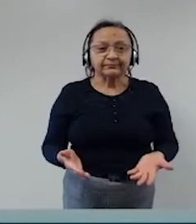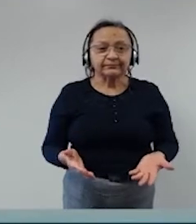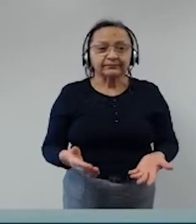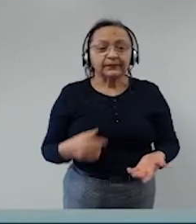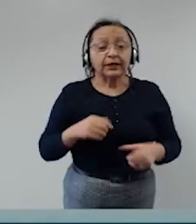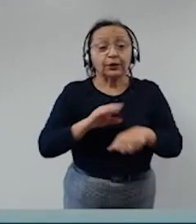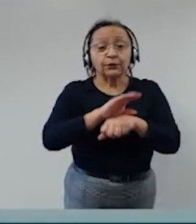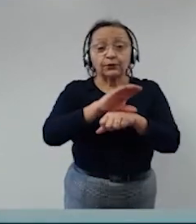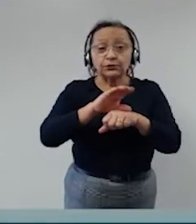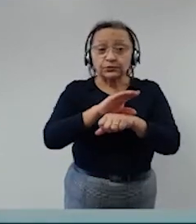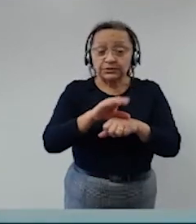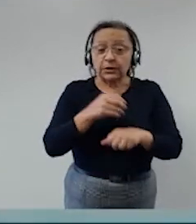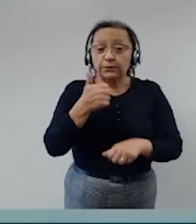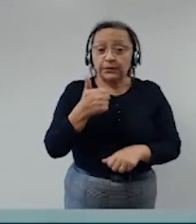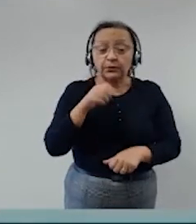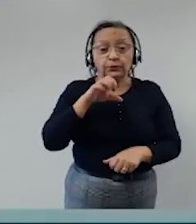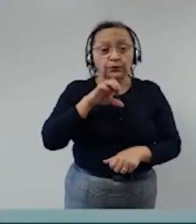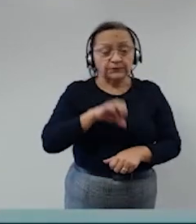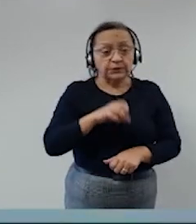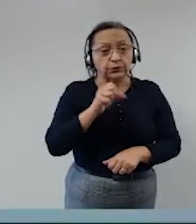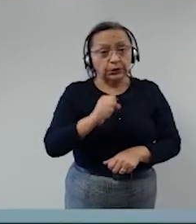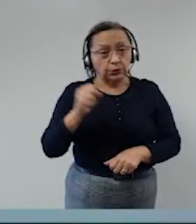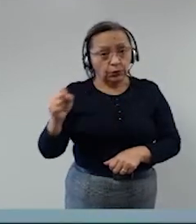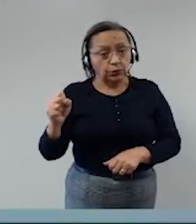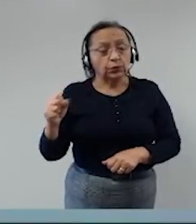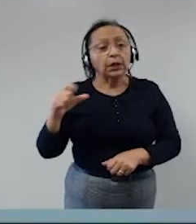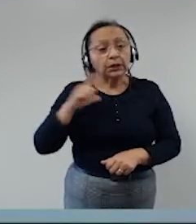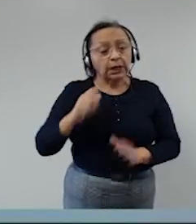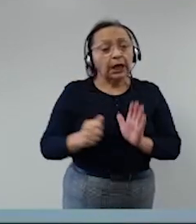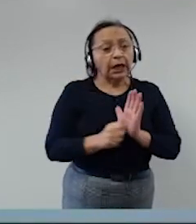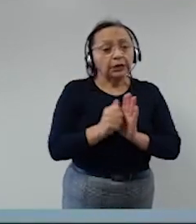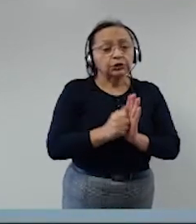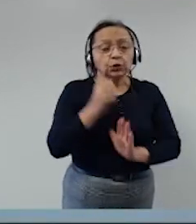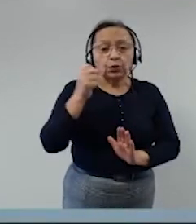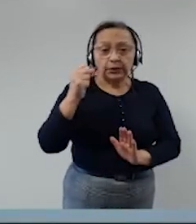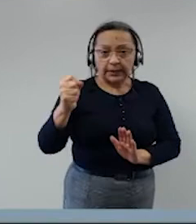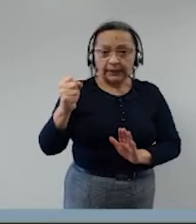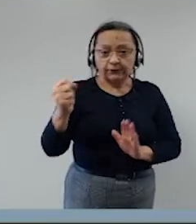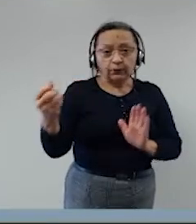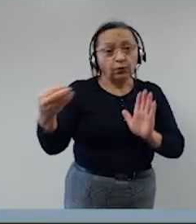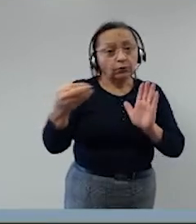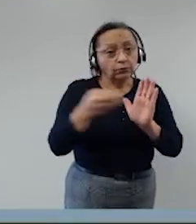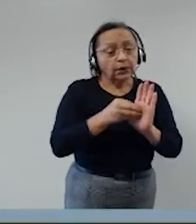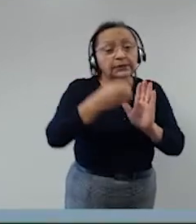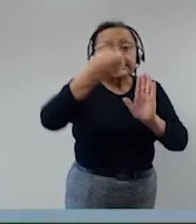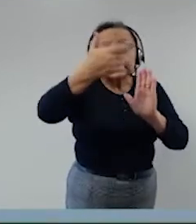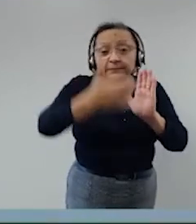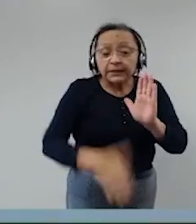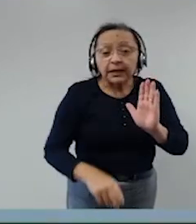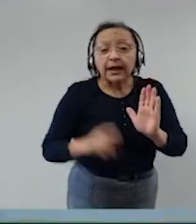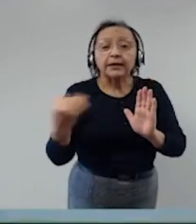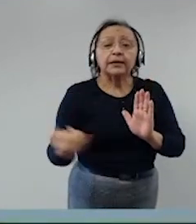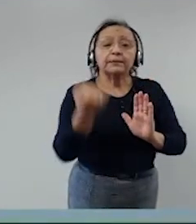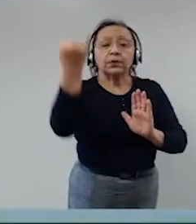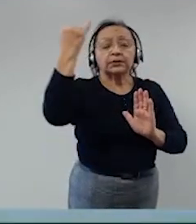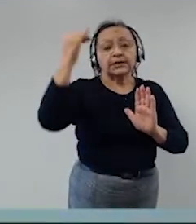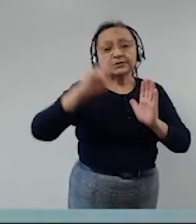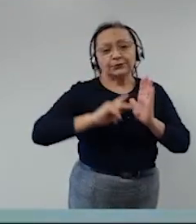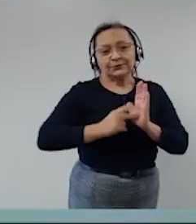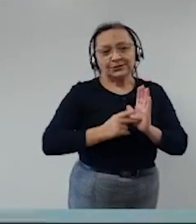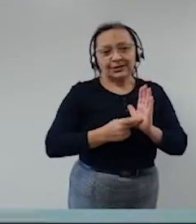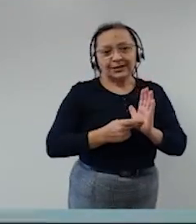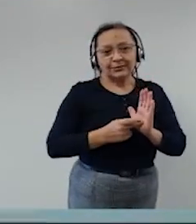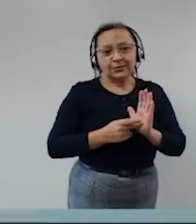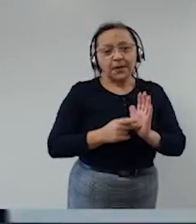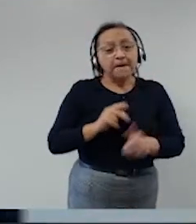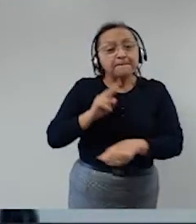a Constituição de 88 trouxe no artigo 8º o papel dos sindicatos, a importância dessas entidades na